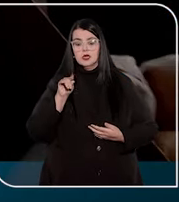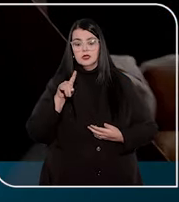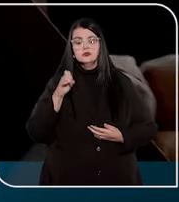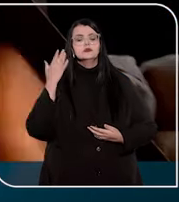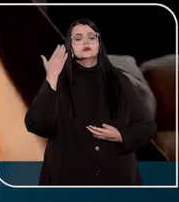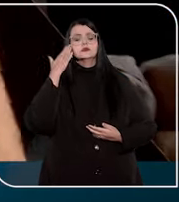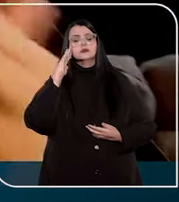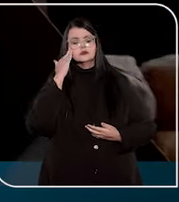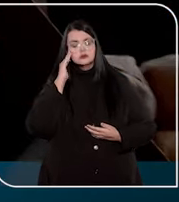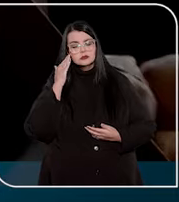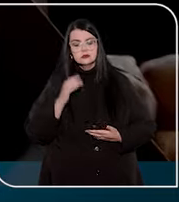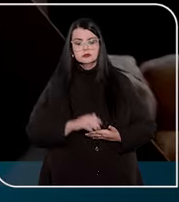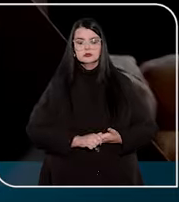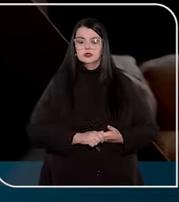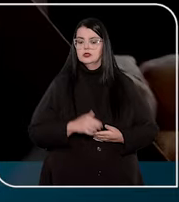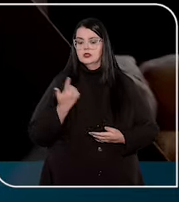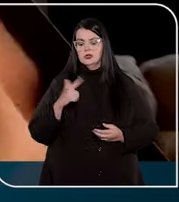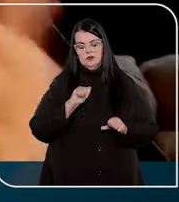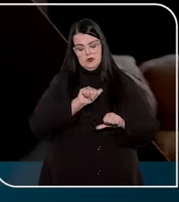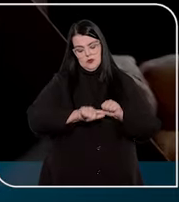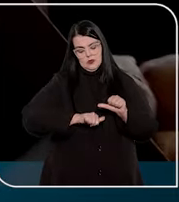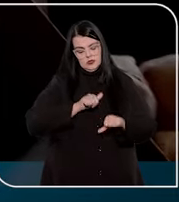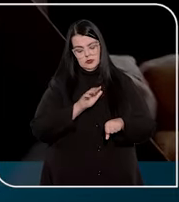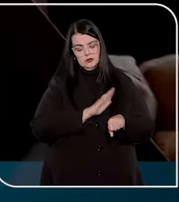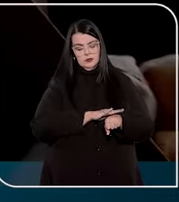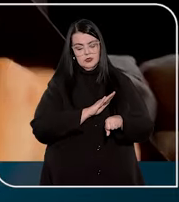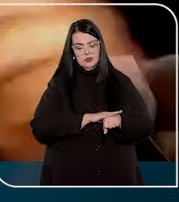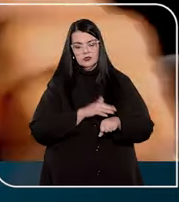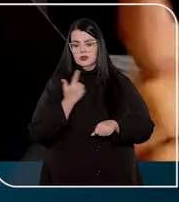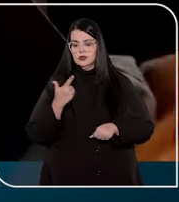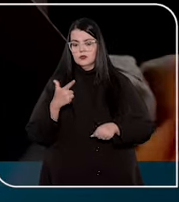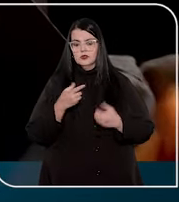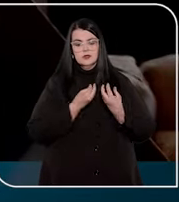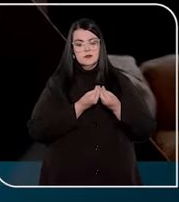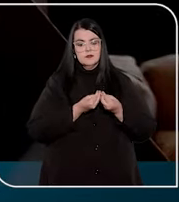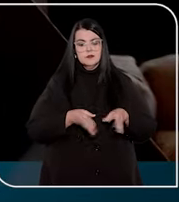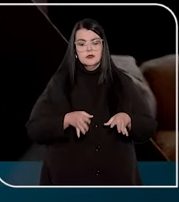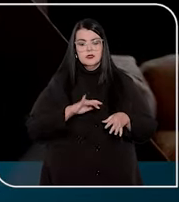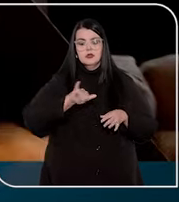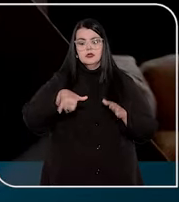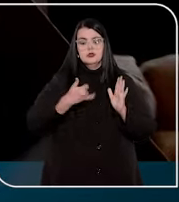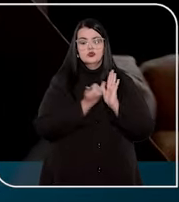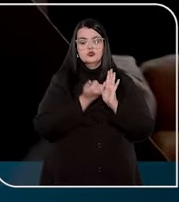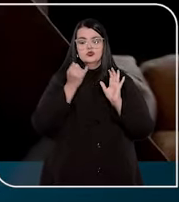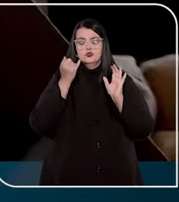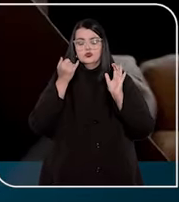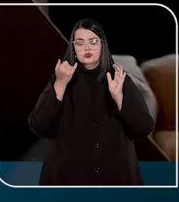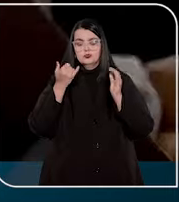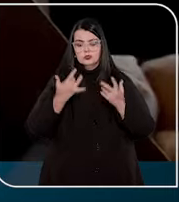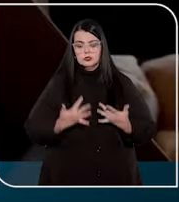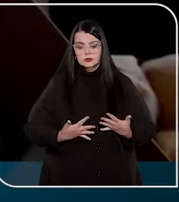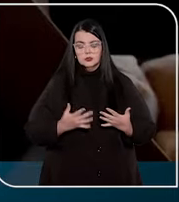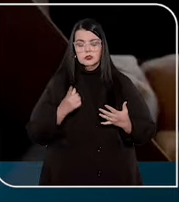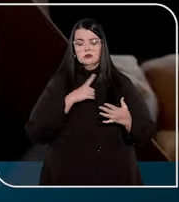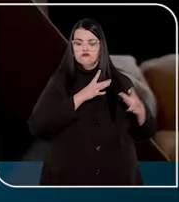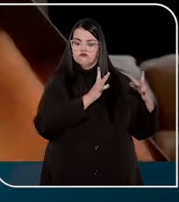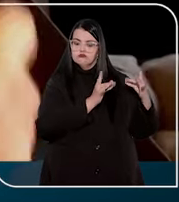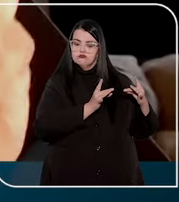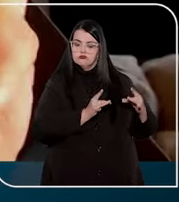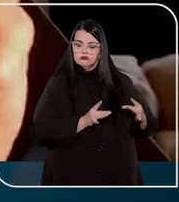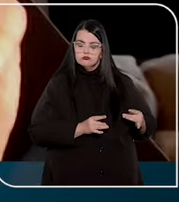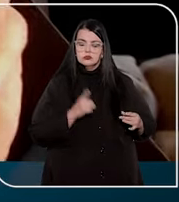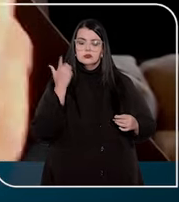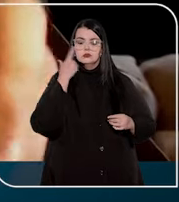para entender, não há mudança de prazo, não tem prejuízo, então entende a jurisprudência que presente certos requisitos, ela